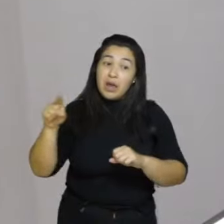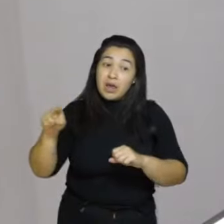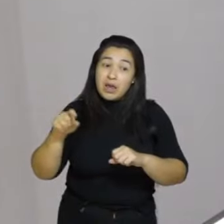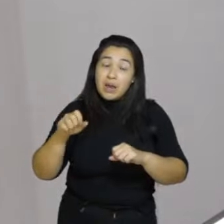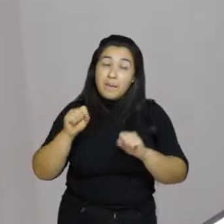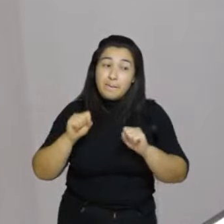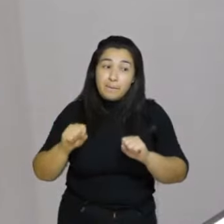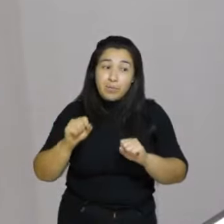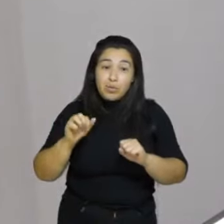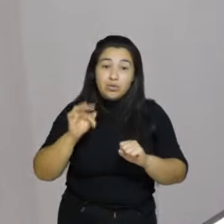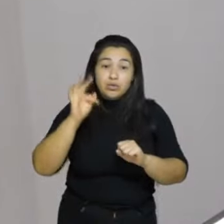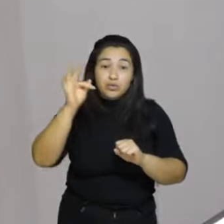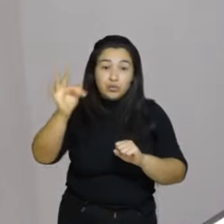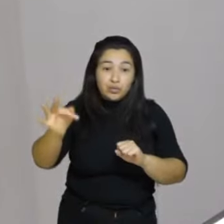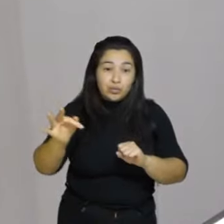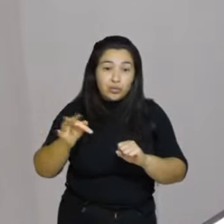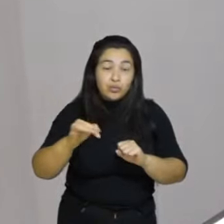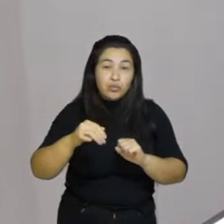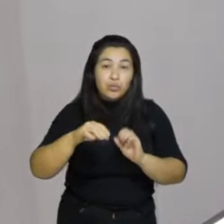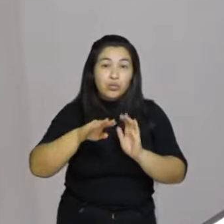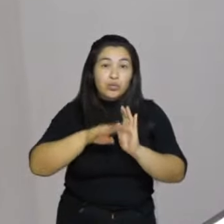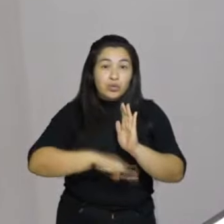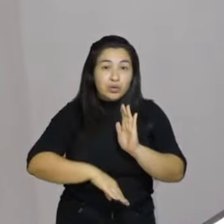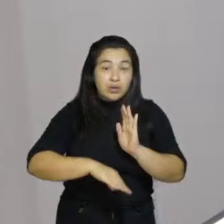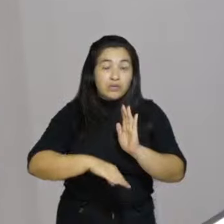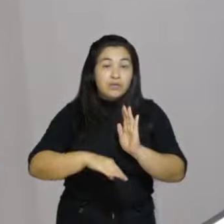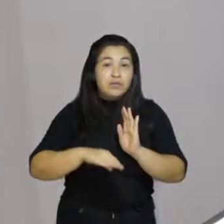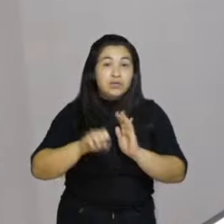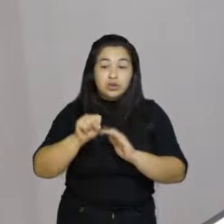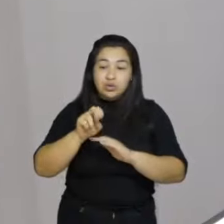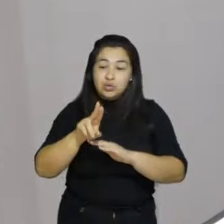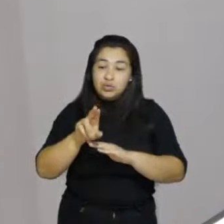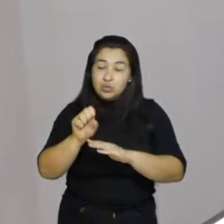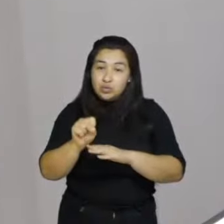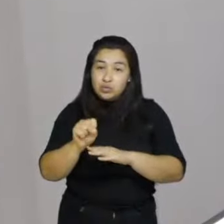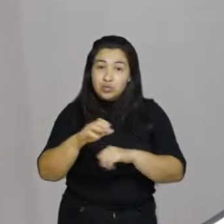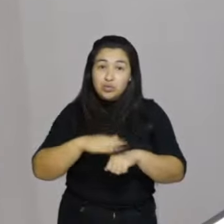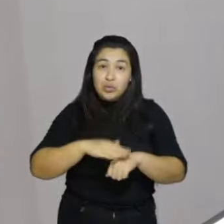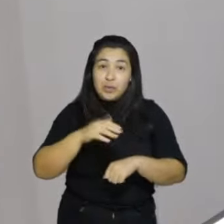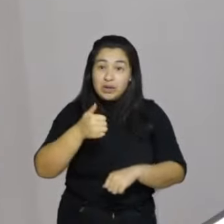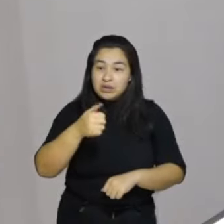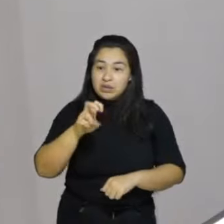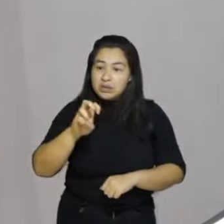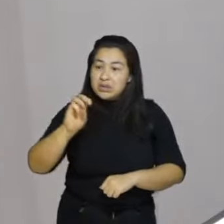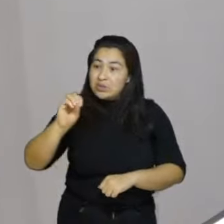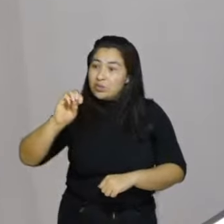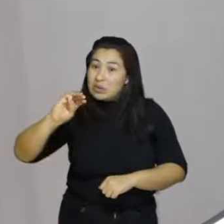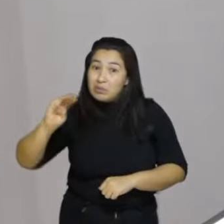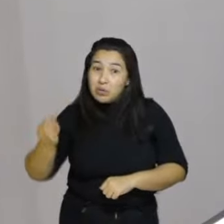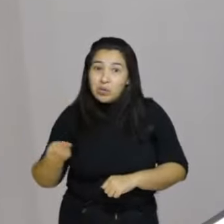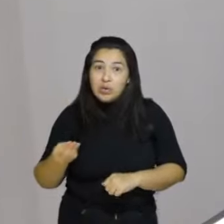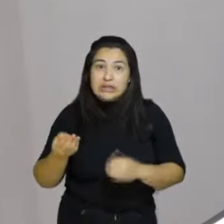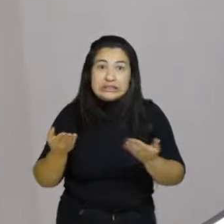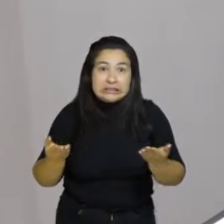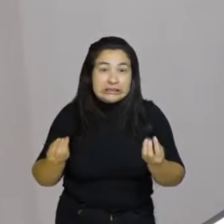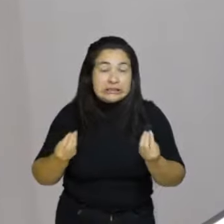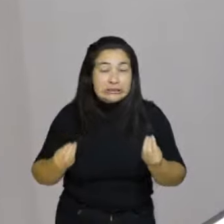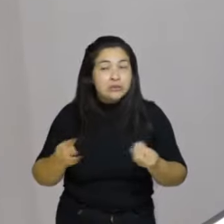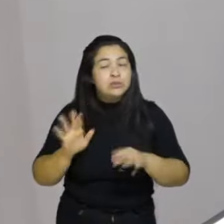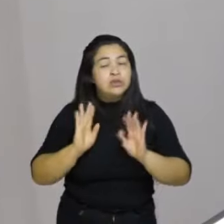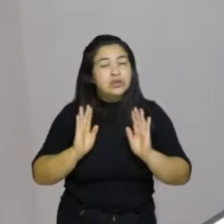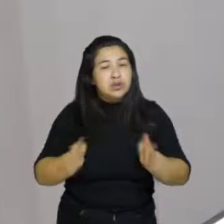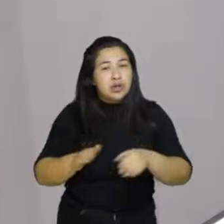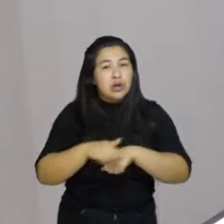milhões e foi colocado que a secretária Secretaria de Saúde do Estado já vem conversando já vem dialogando com aquela